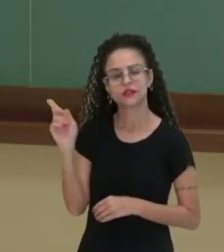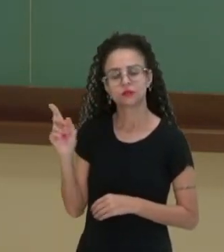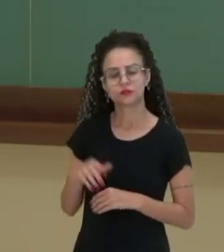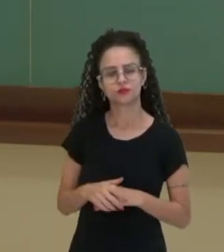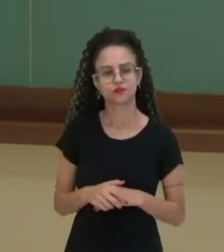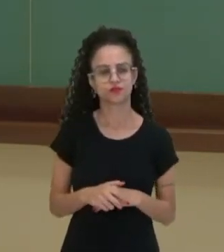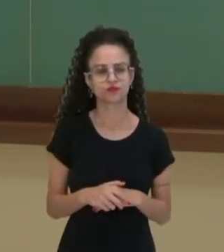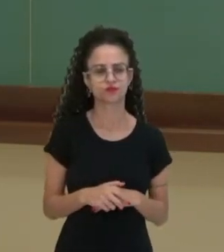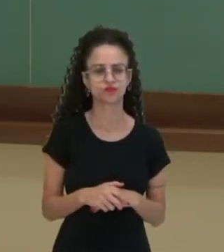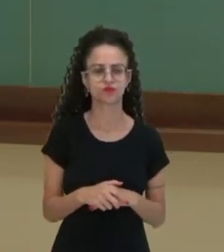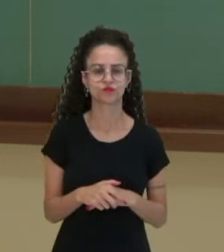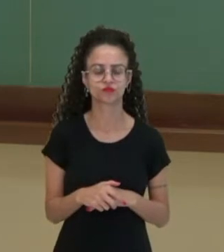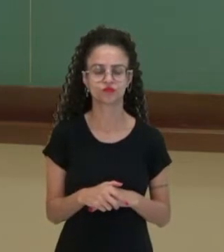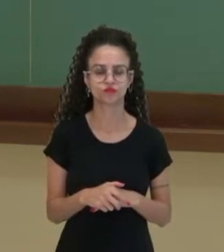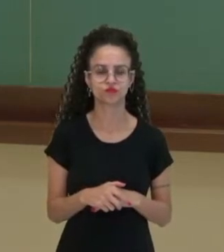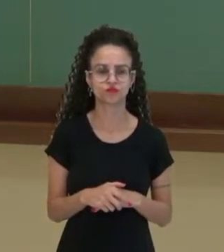vivos.